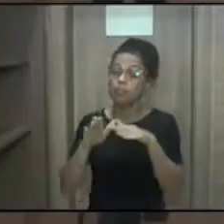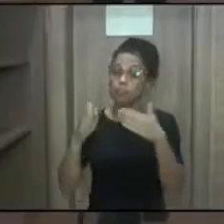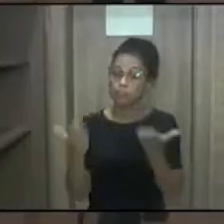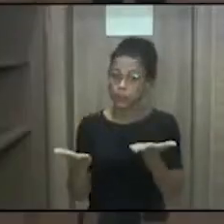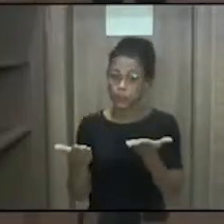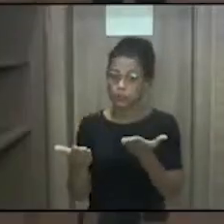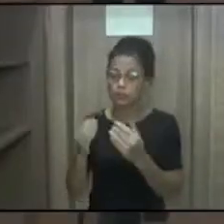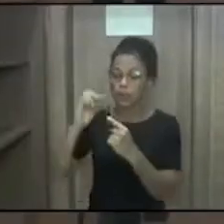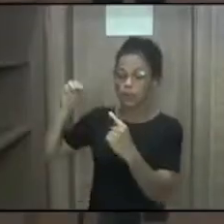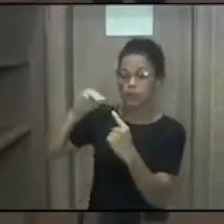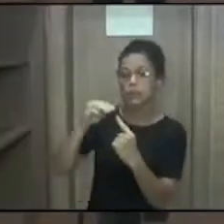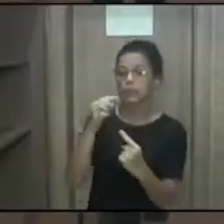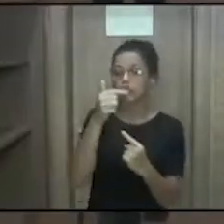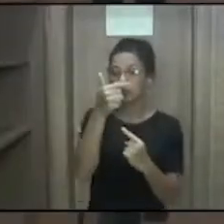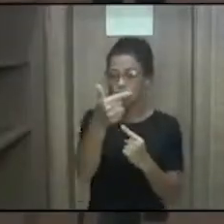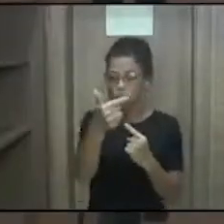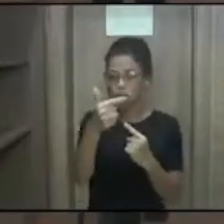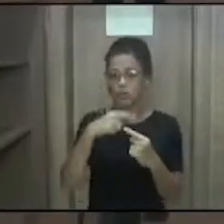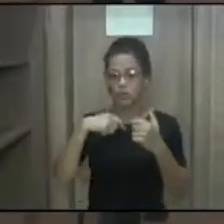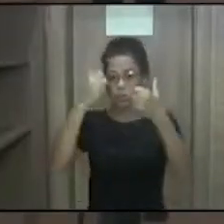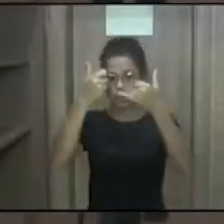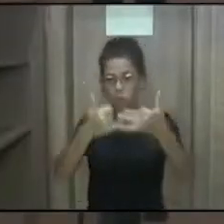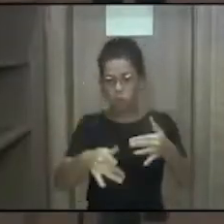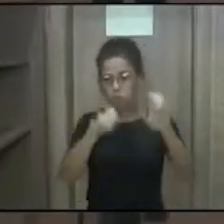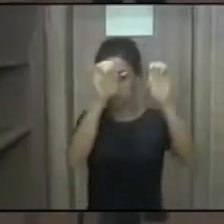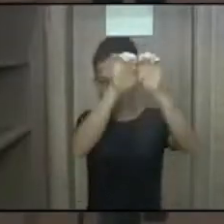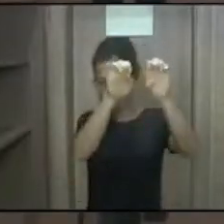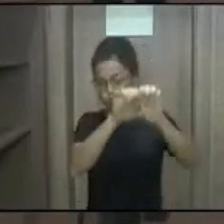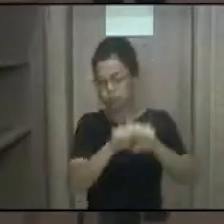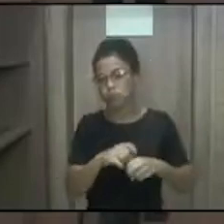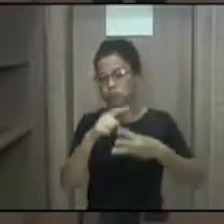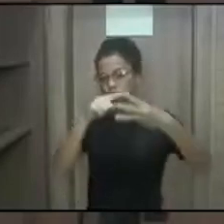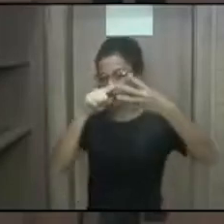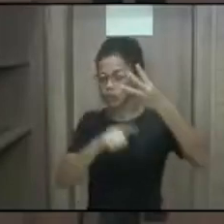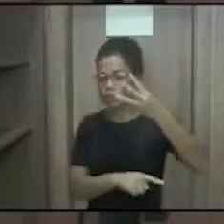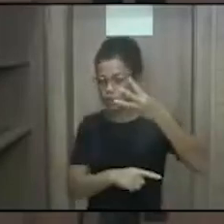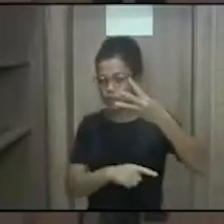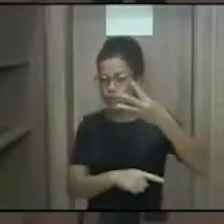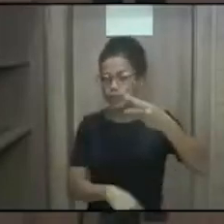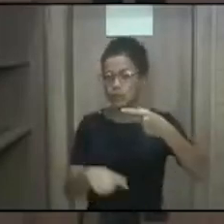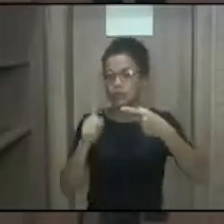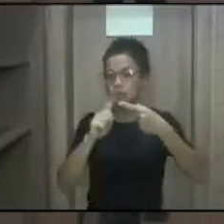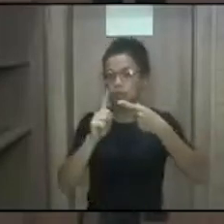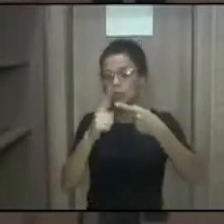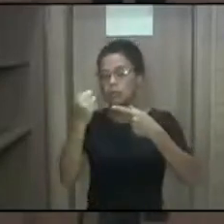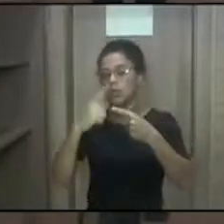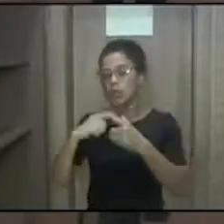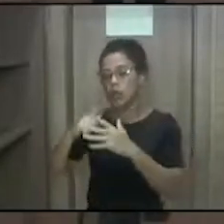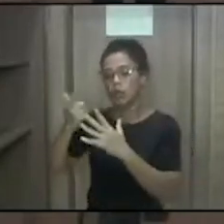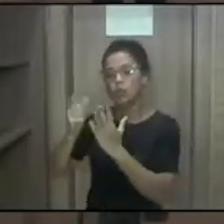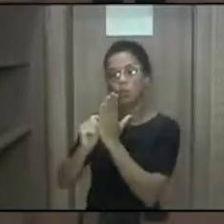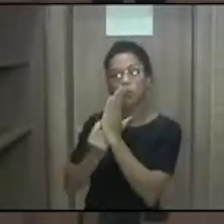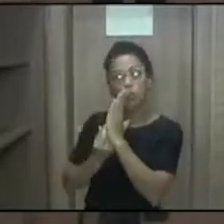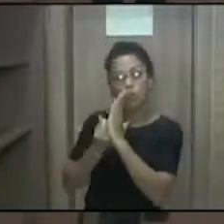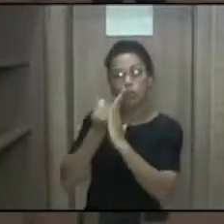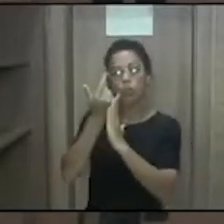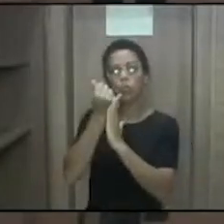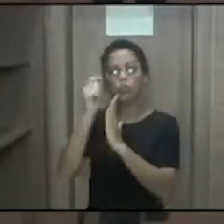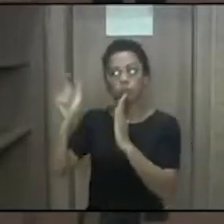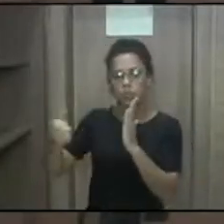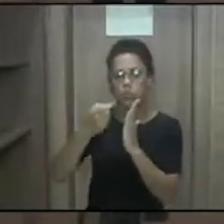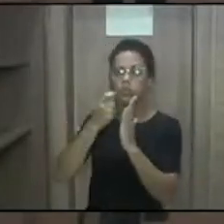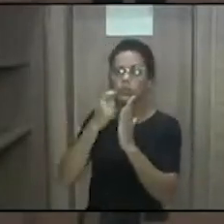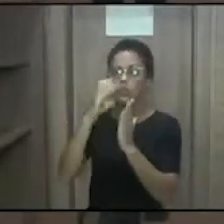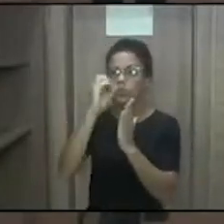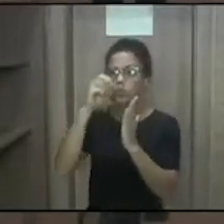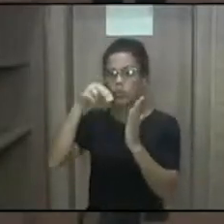Meta 2 foi estruturada em 3 subestudos. O primeiro deles, estimativa de custos para a produção de próteses dentárias